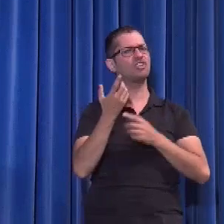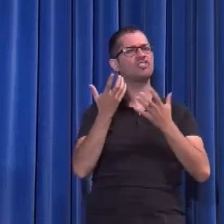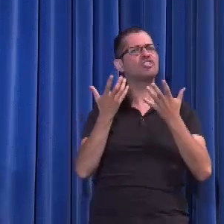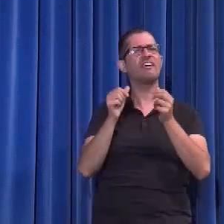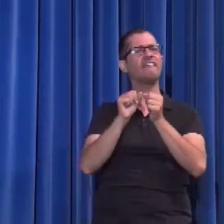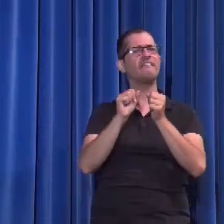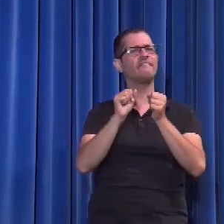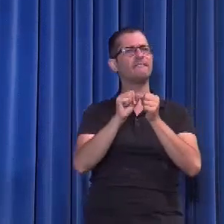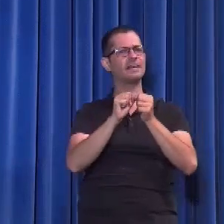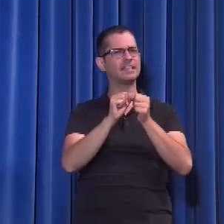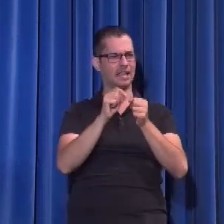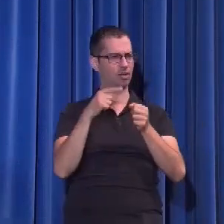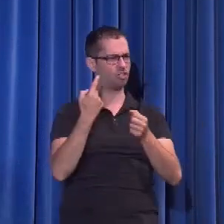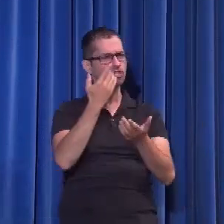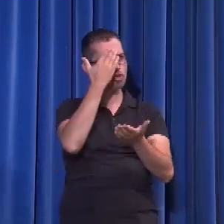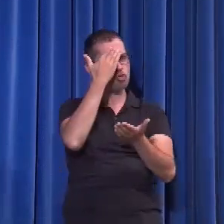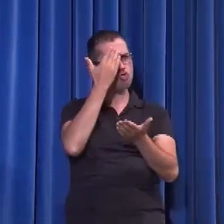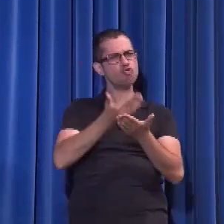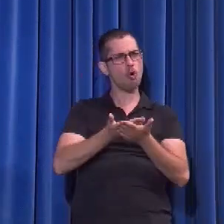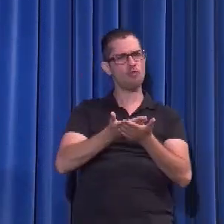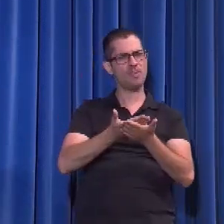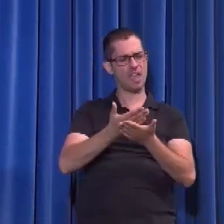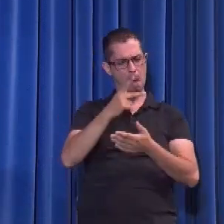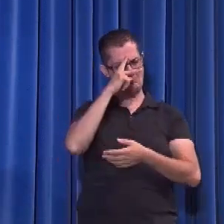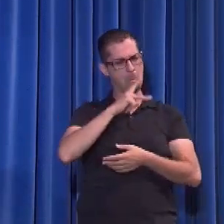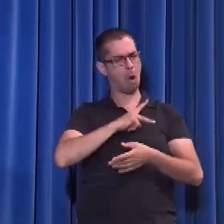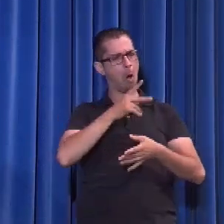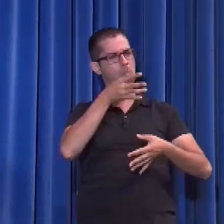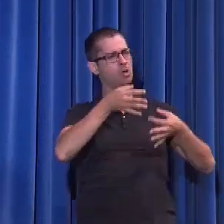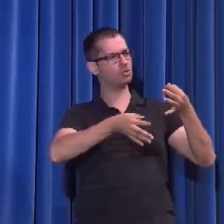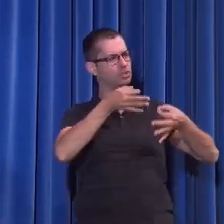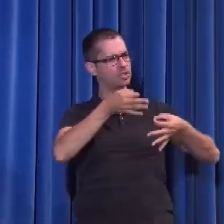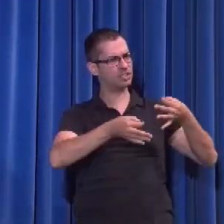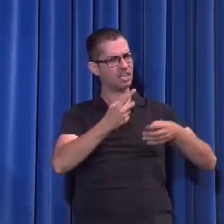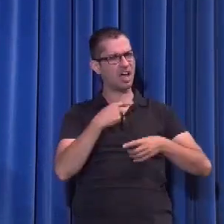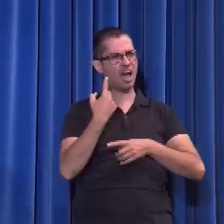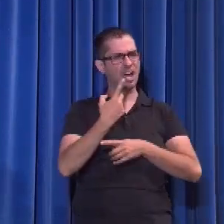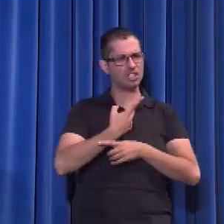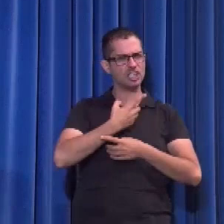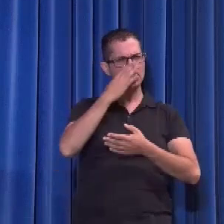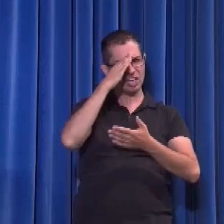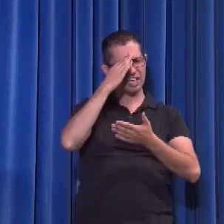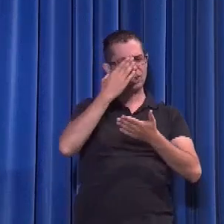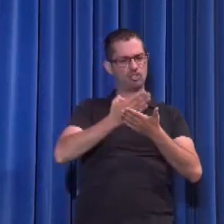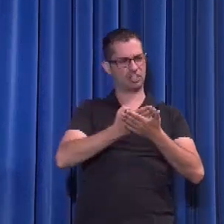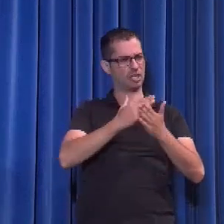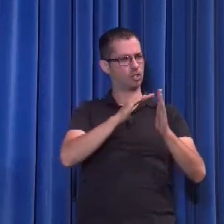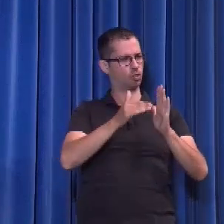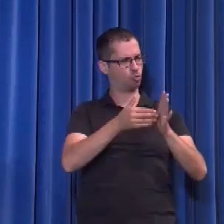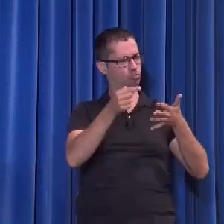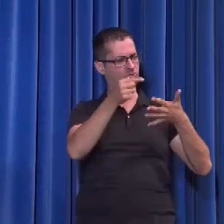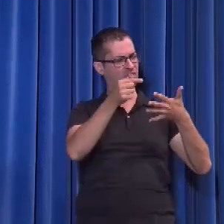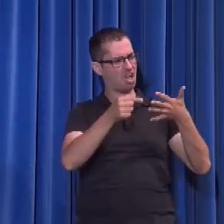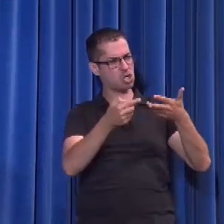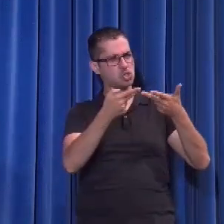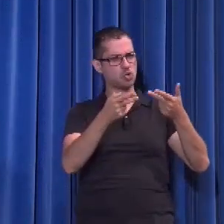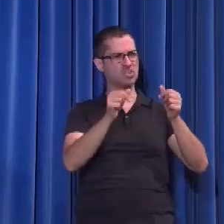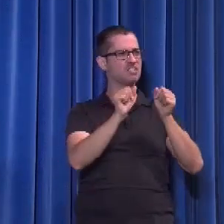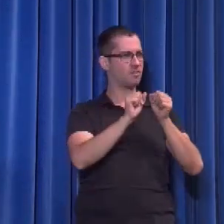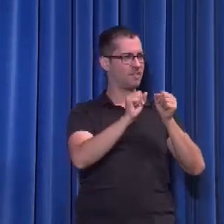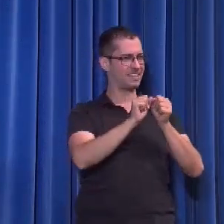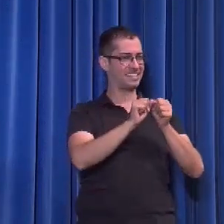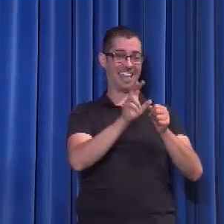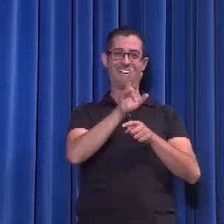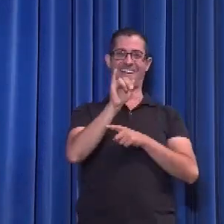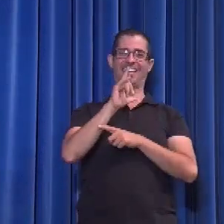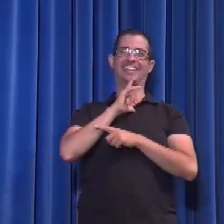podres? Confiamos em nossa própria justiça. Confiamos que o que podemos fazer dará algum